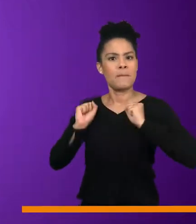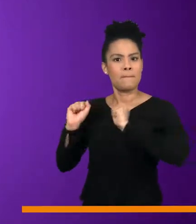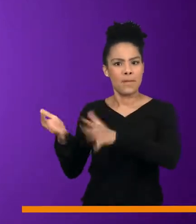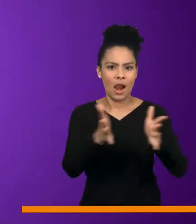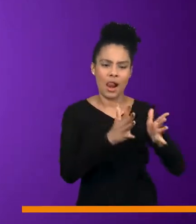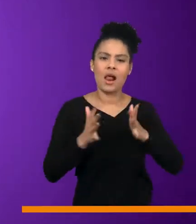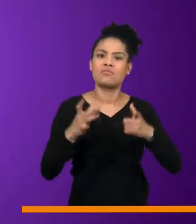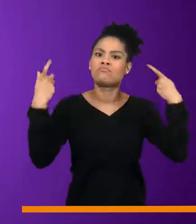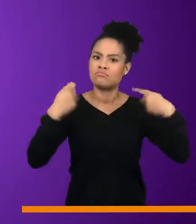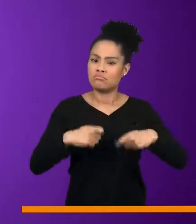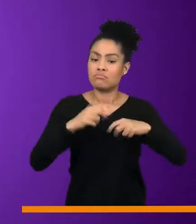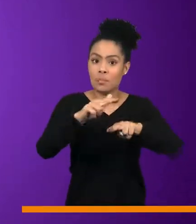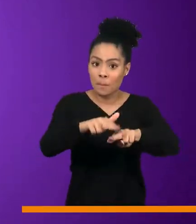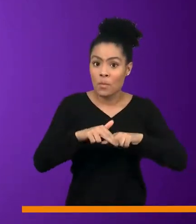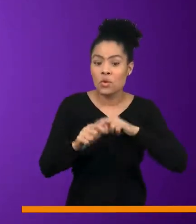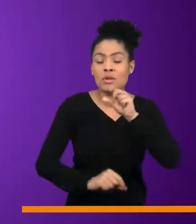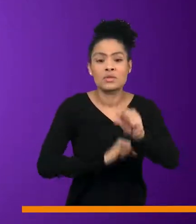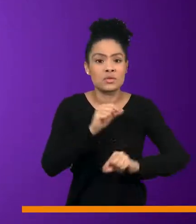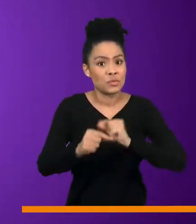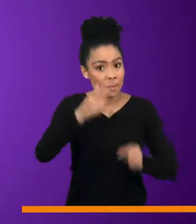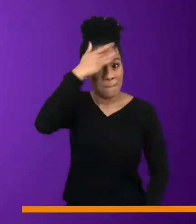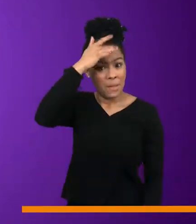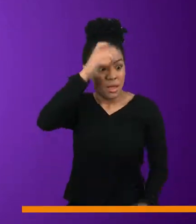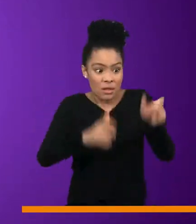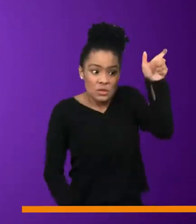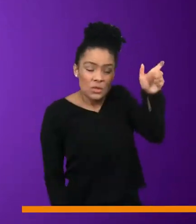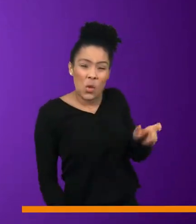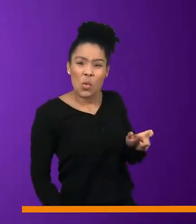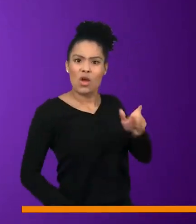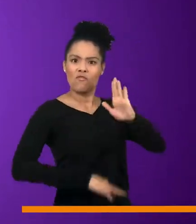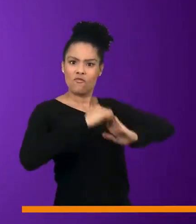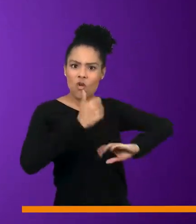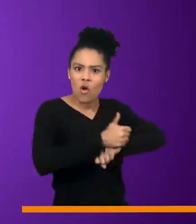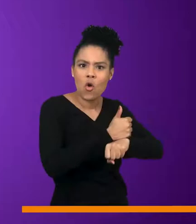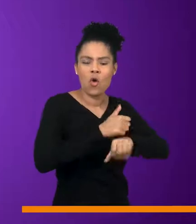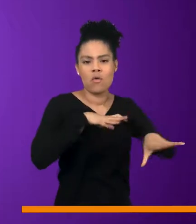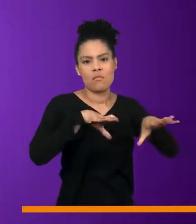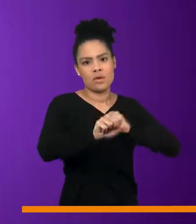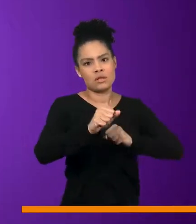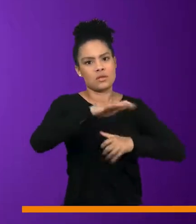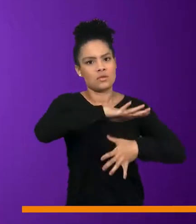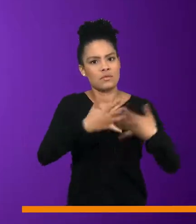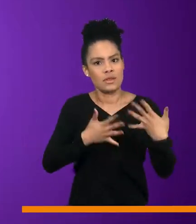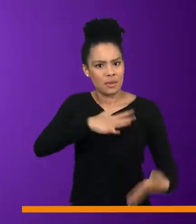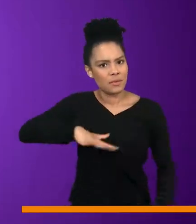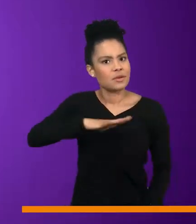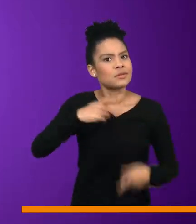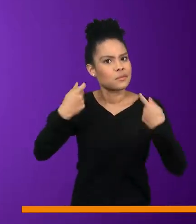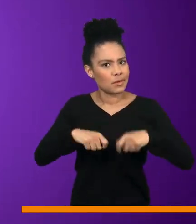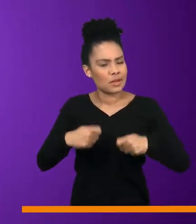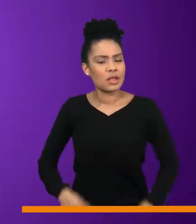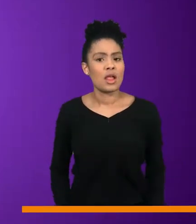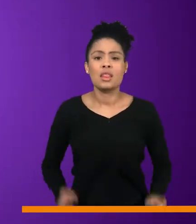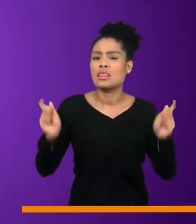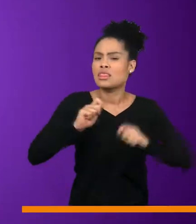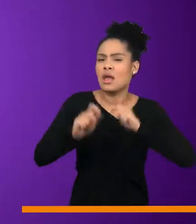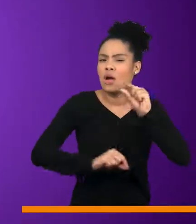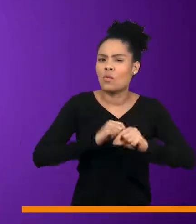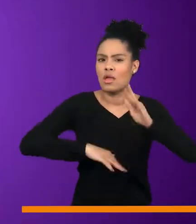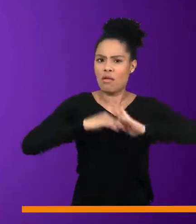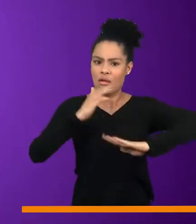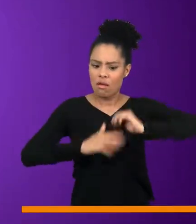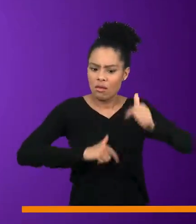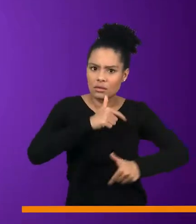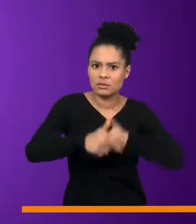língua brasileira de sinais. Com isso, surge a demanda de profissionais que tenham a formação em libras. A formação possibilita trabalhar como